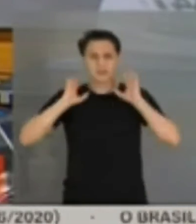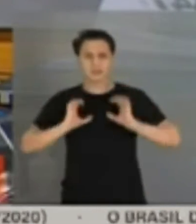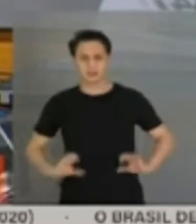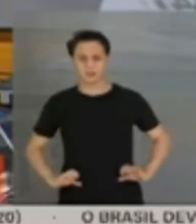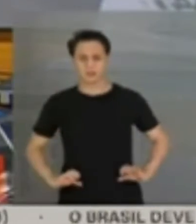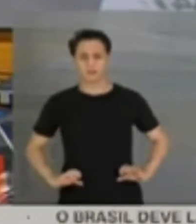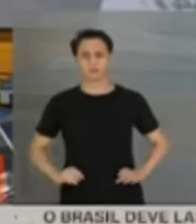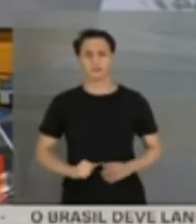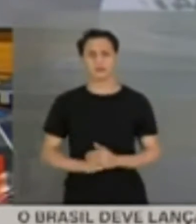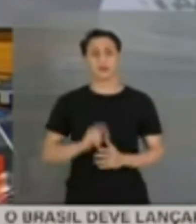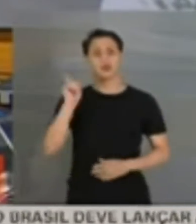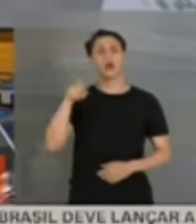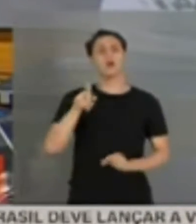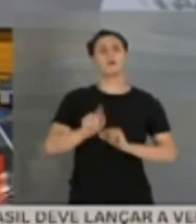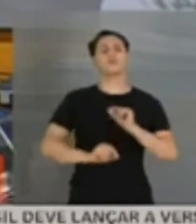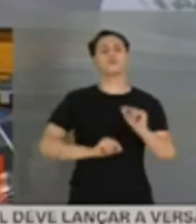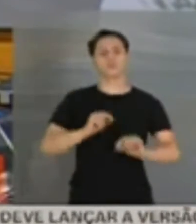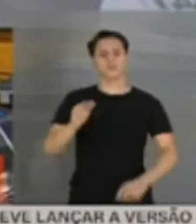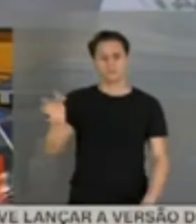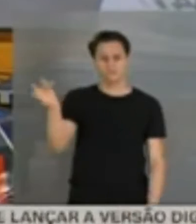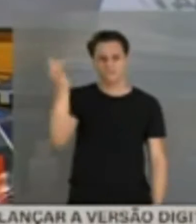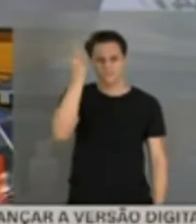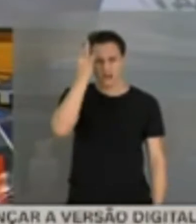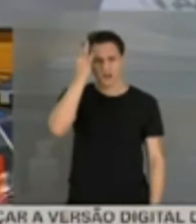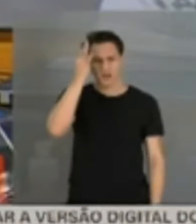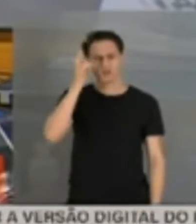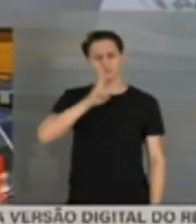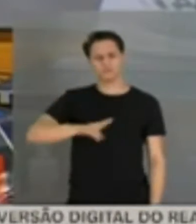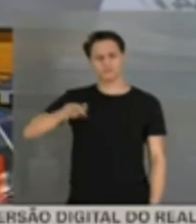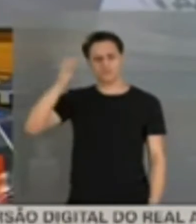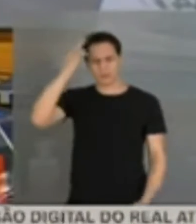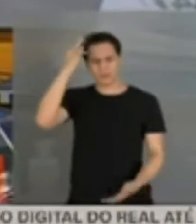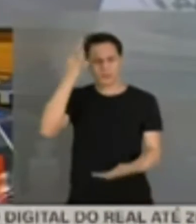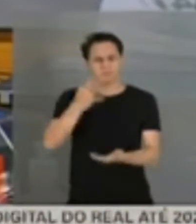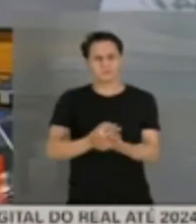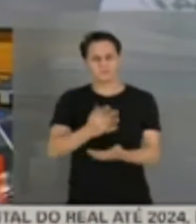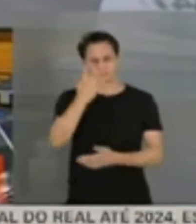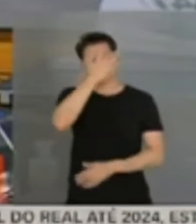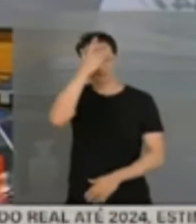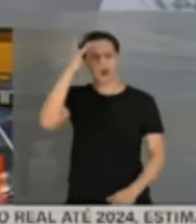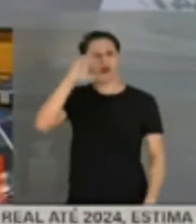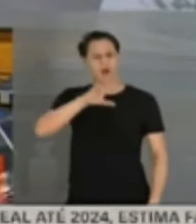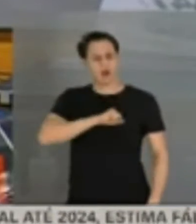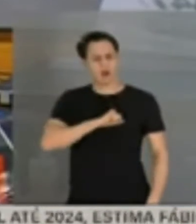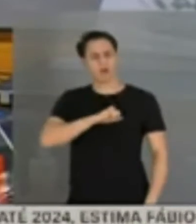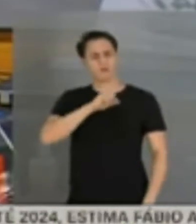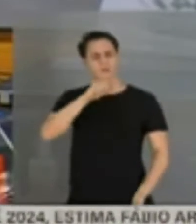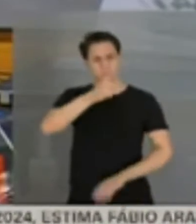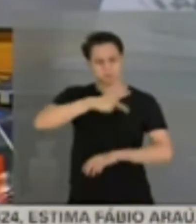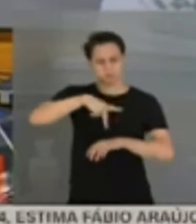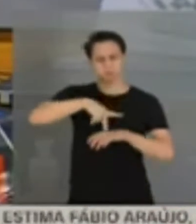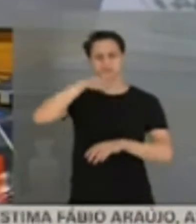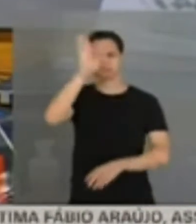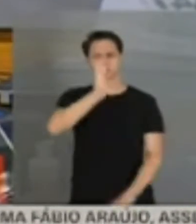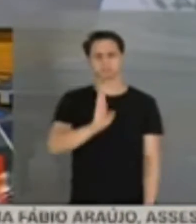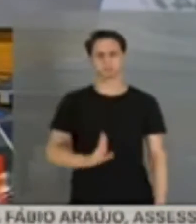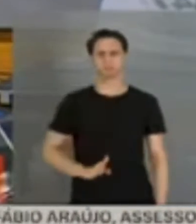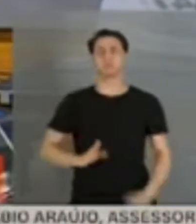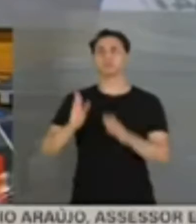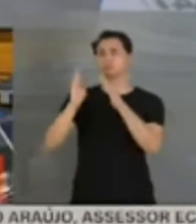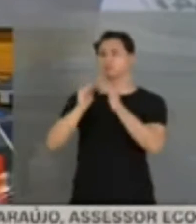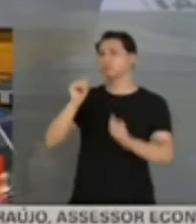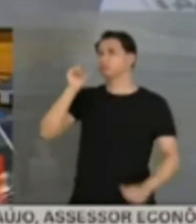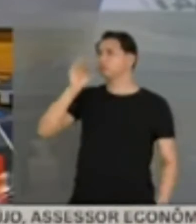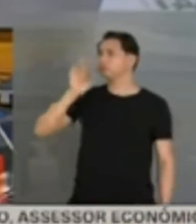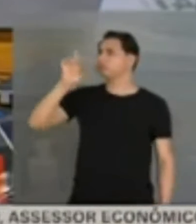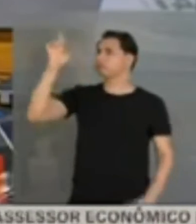Gente movida pela fé, com a força da fé. Patriotas, clamando por Deus,